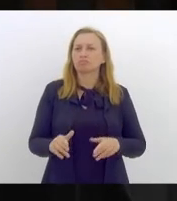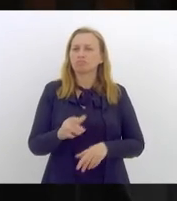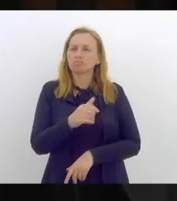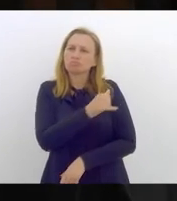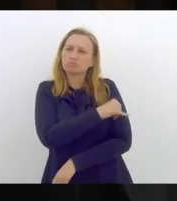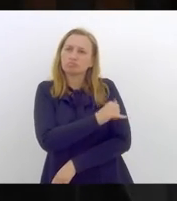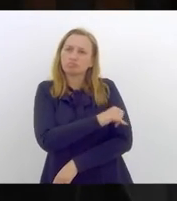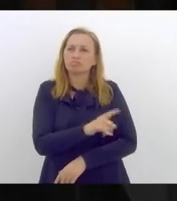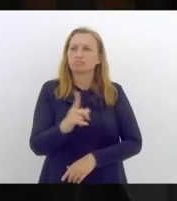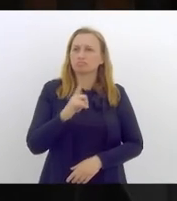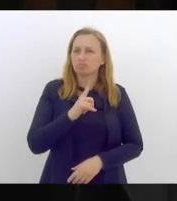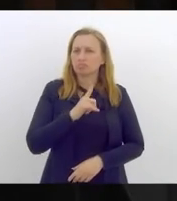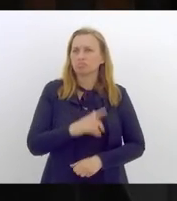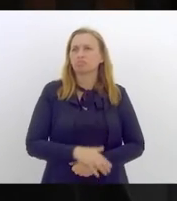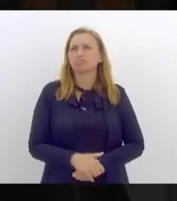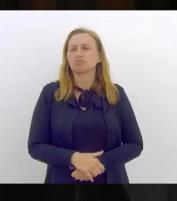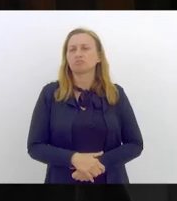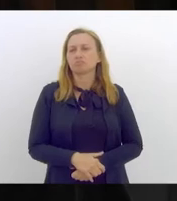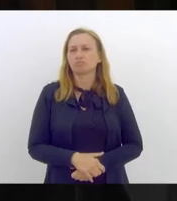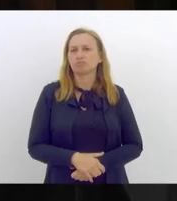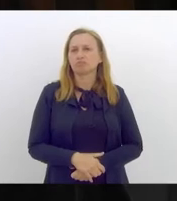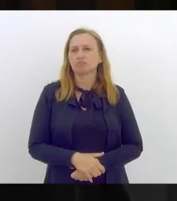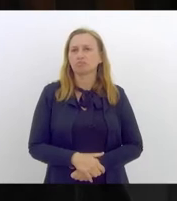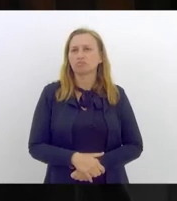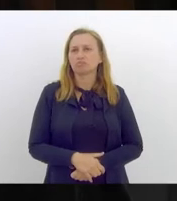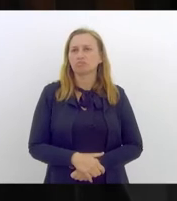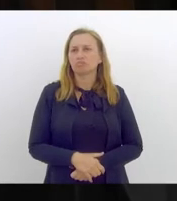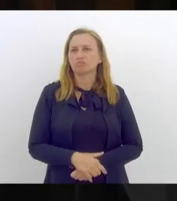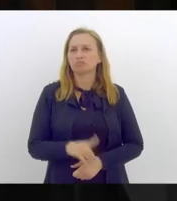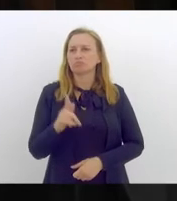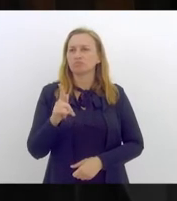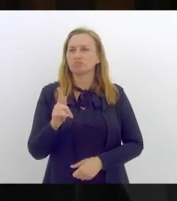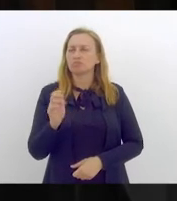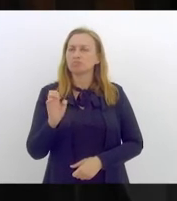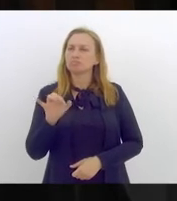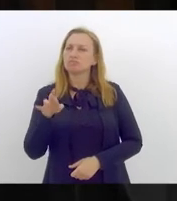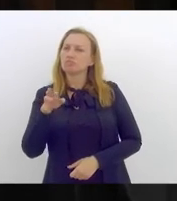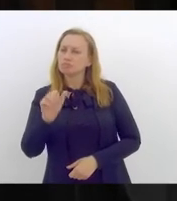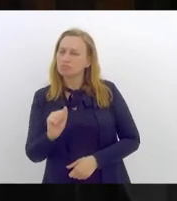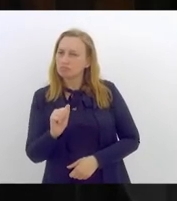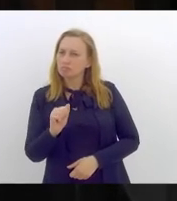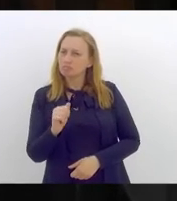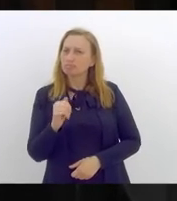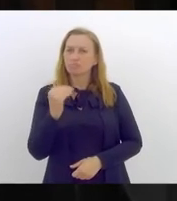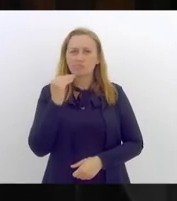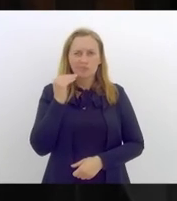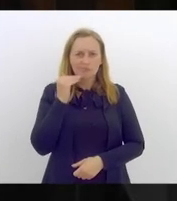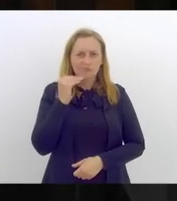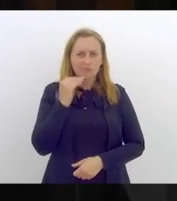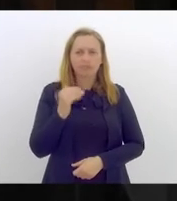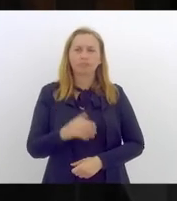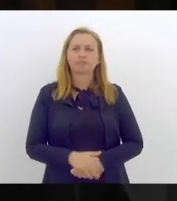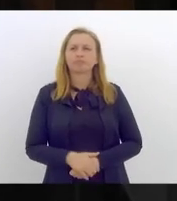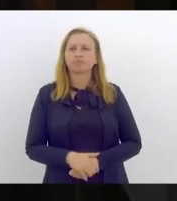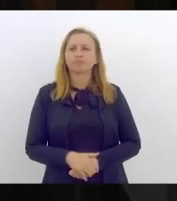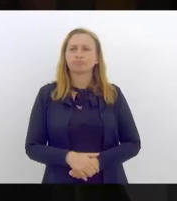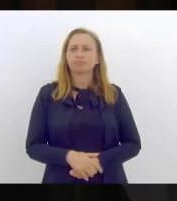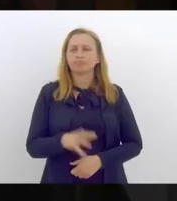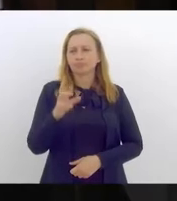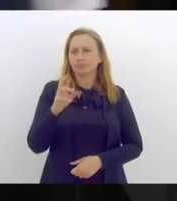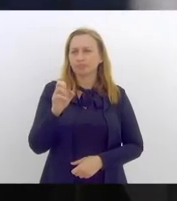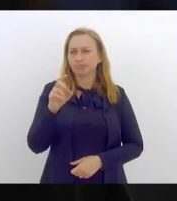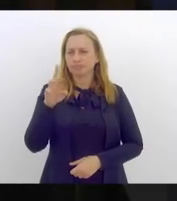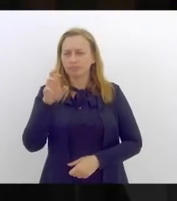que tem, né, uma geografia acidentada do ponto de vista do seu relevo, com muita